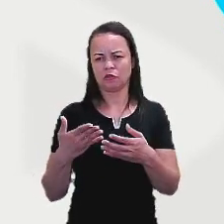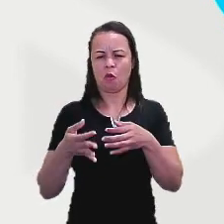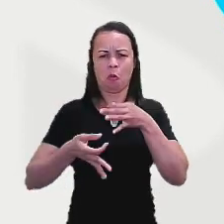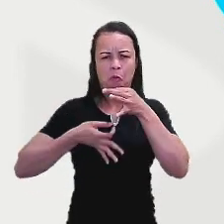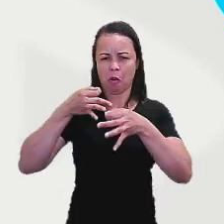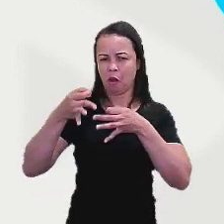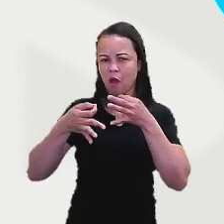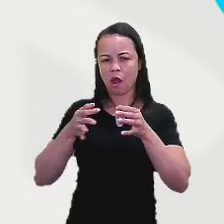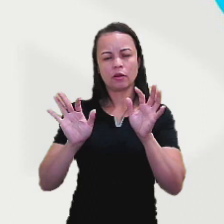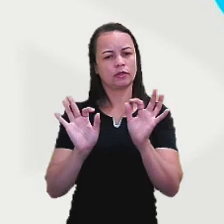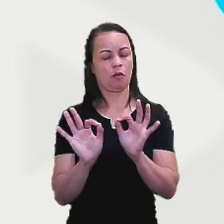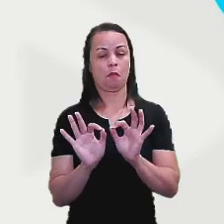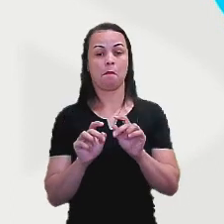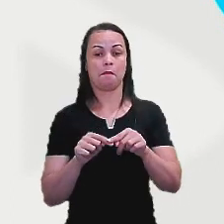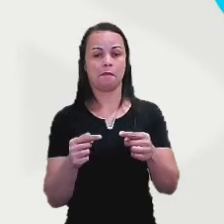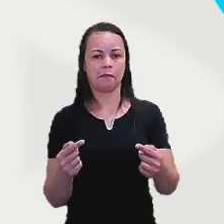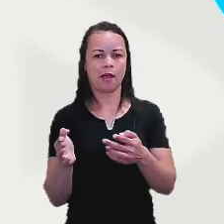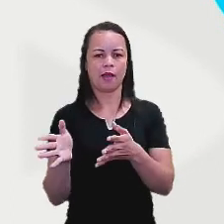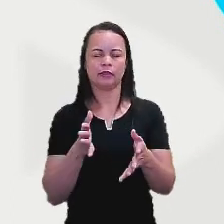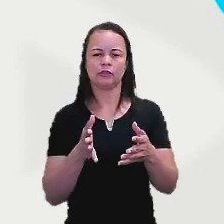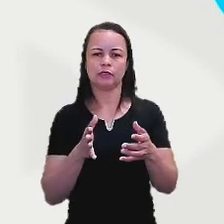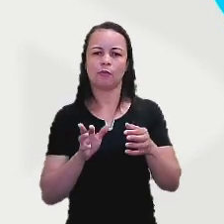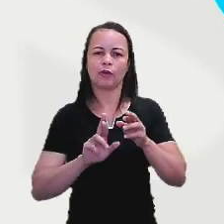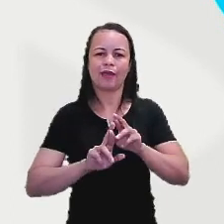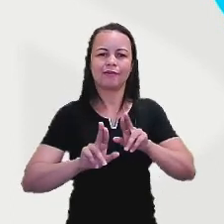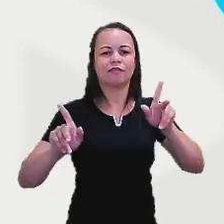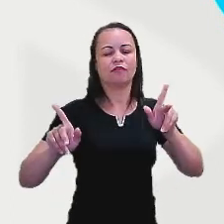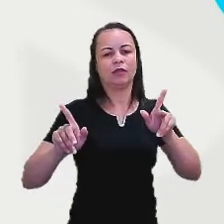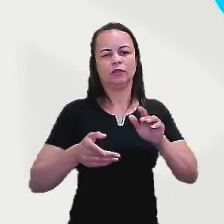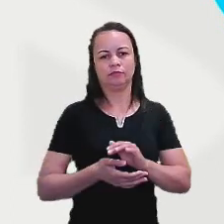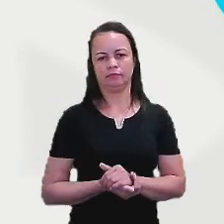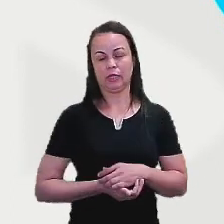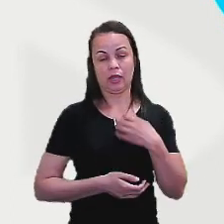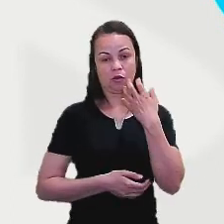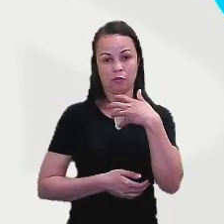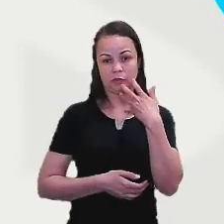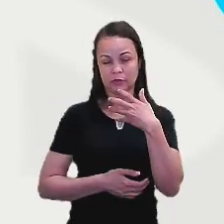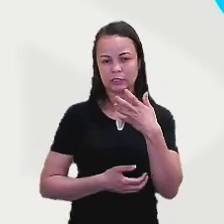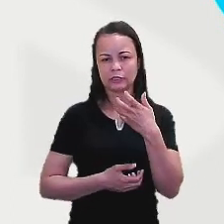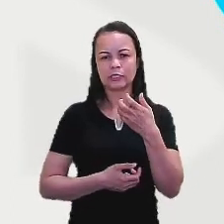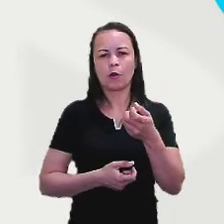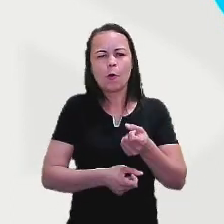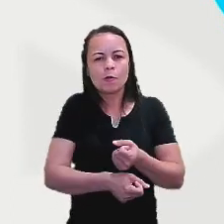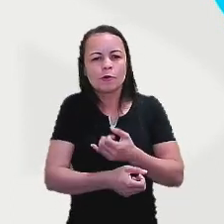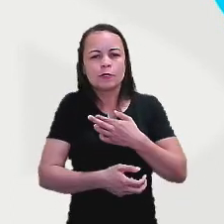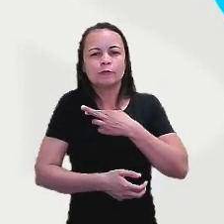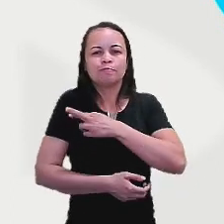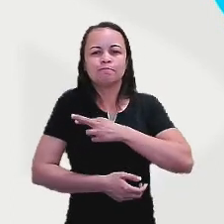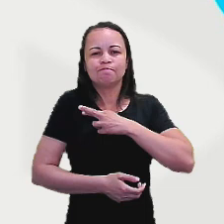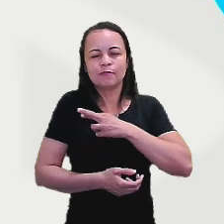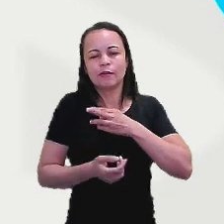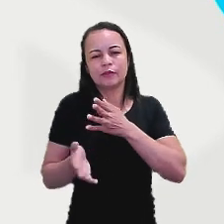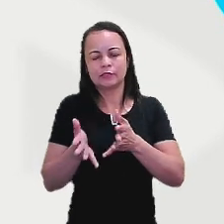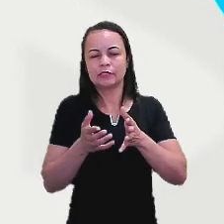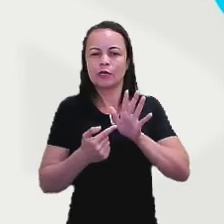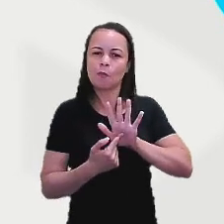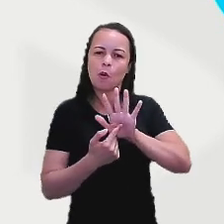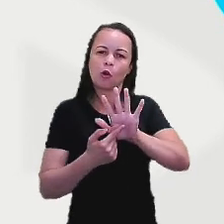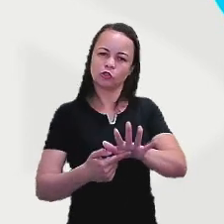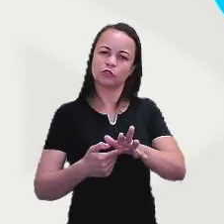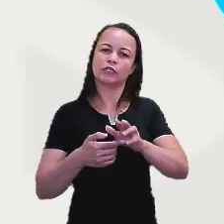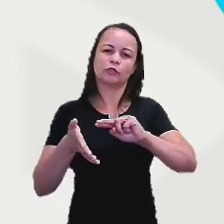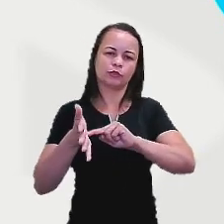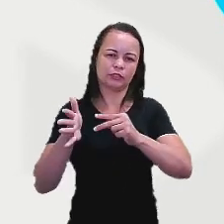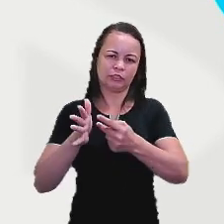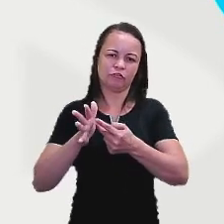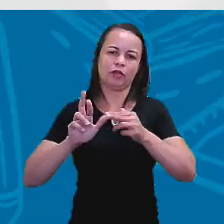crítico e irônico, mas sim porque desconstrói a composição poética romântica, atribuindo-lhe novos